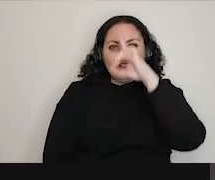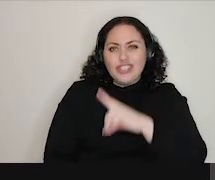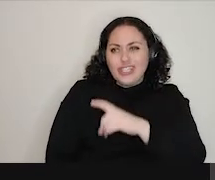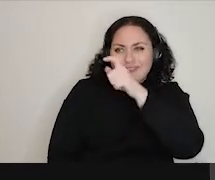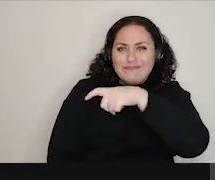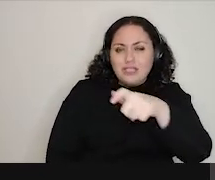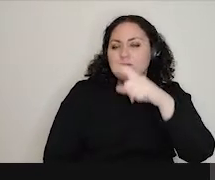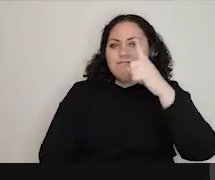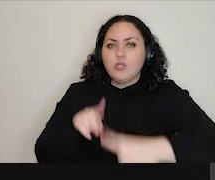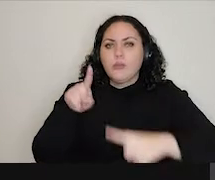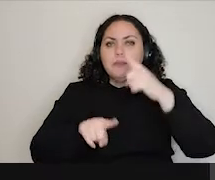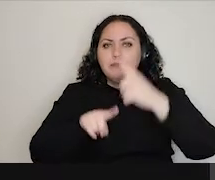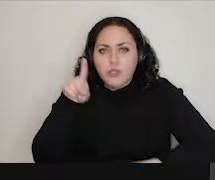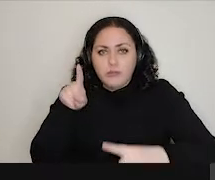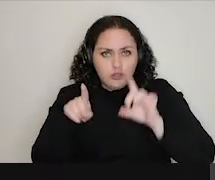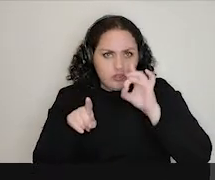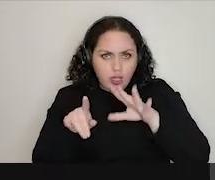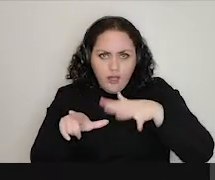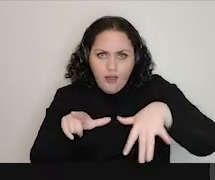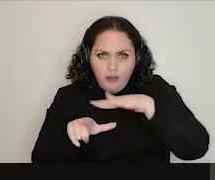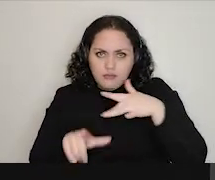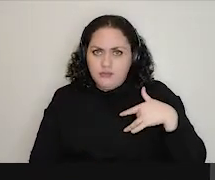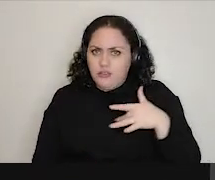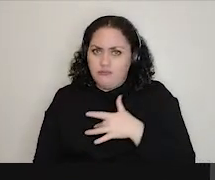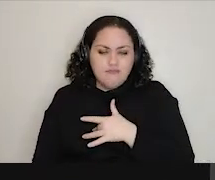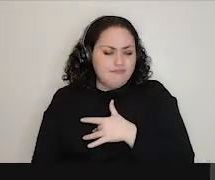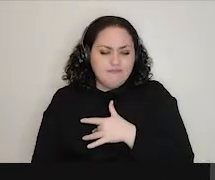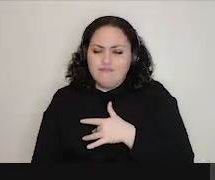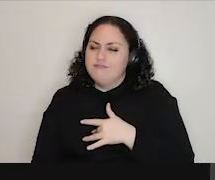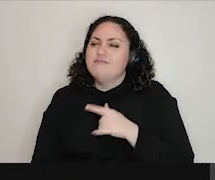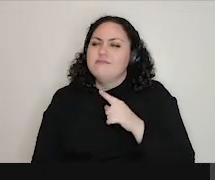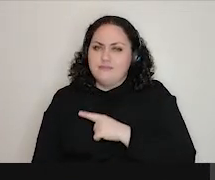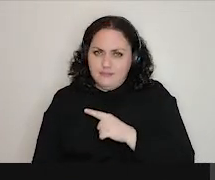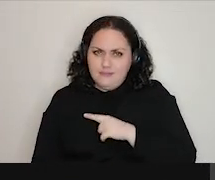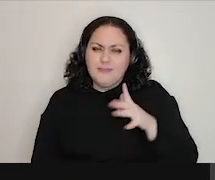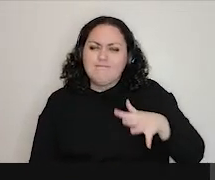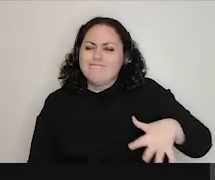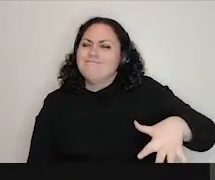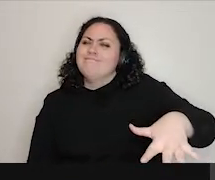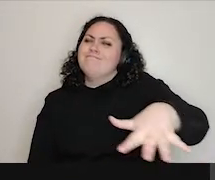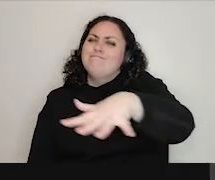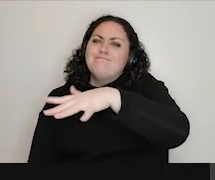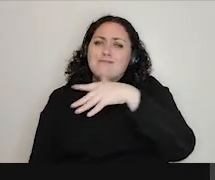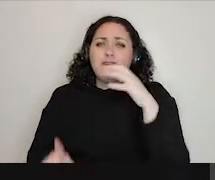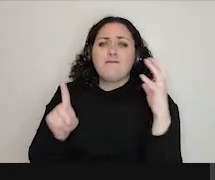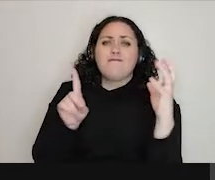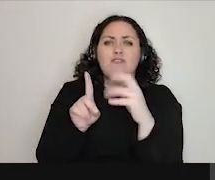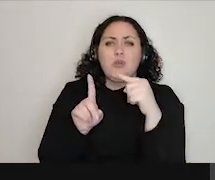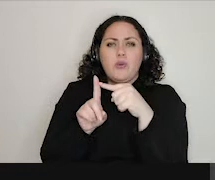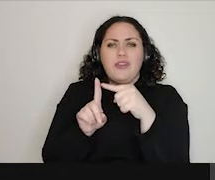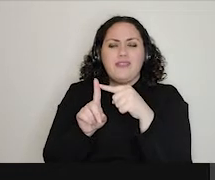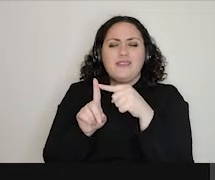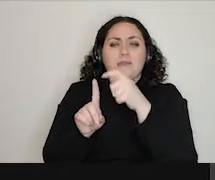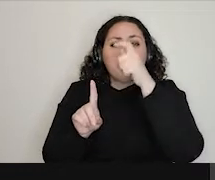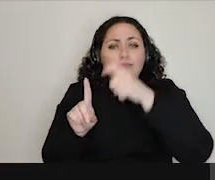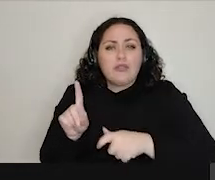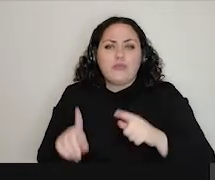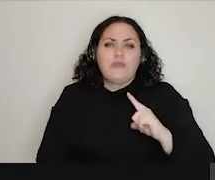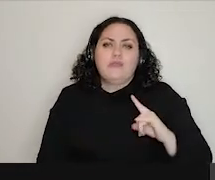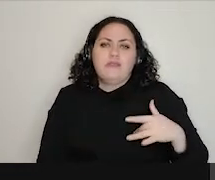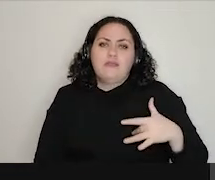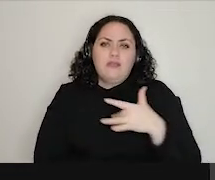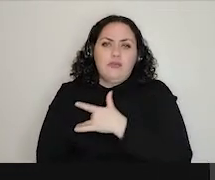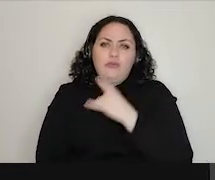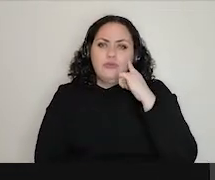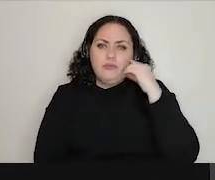para pensar o quanto essas violações de direitos, né, que não estão só no campo da saúde, acabam impactando na